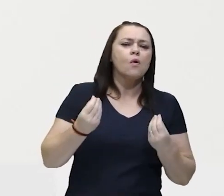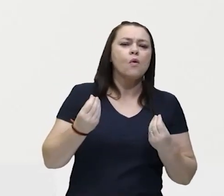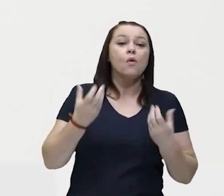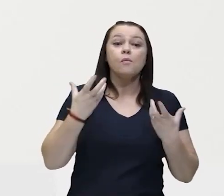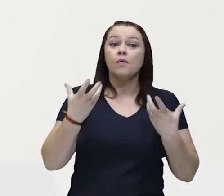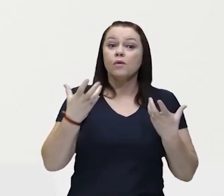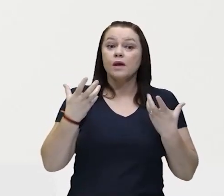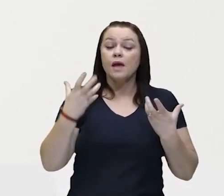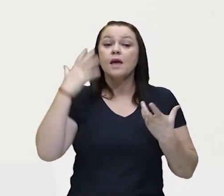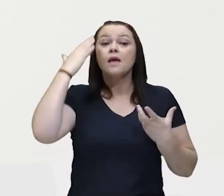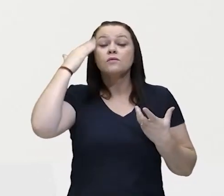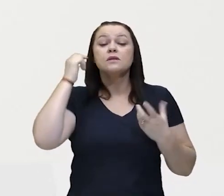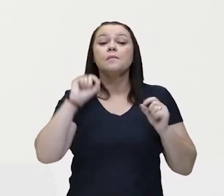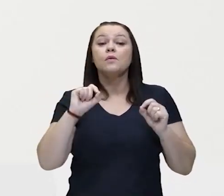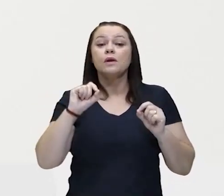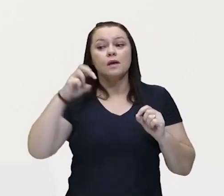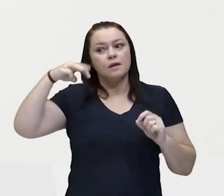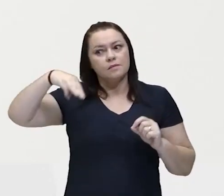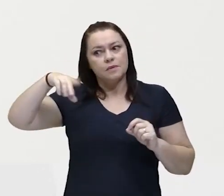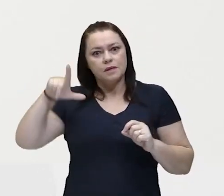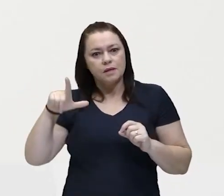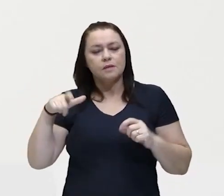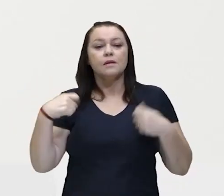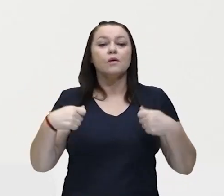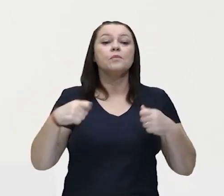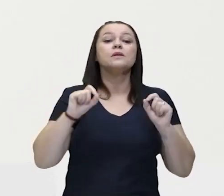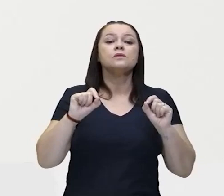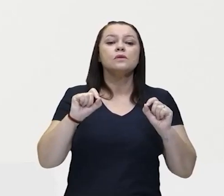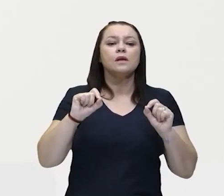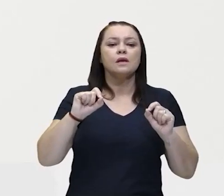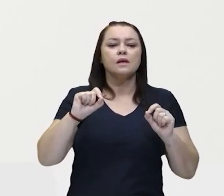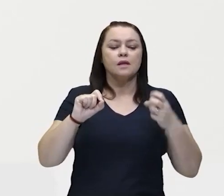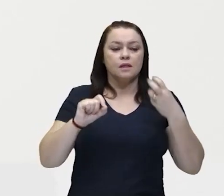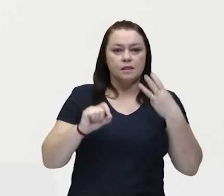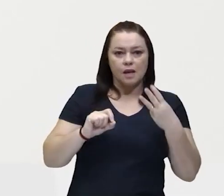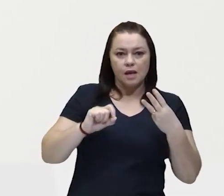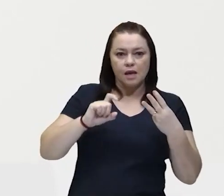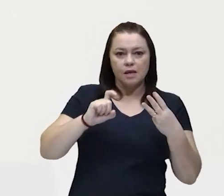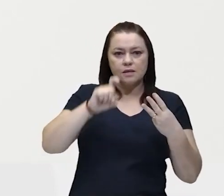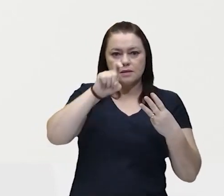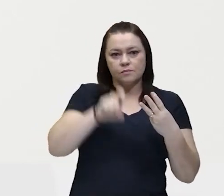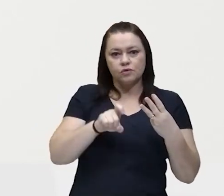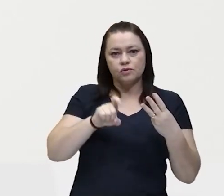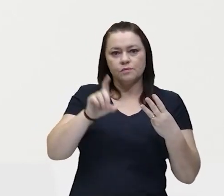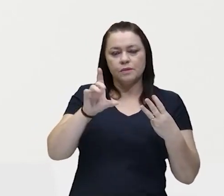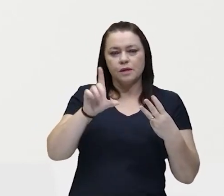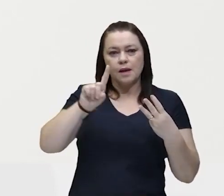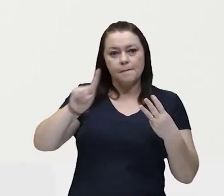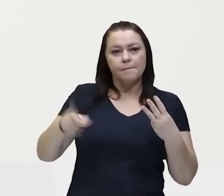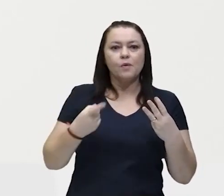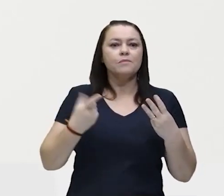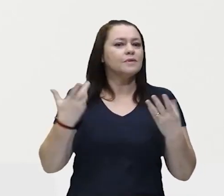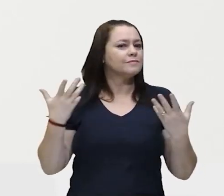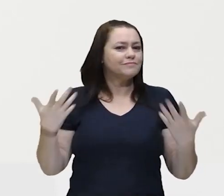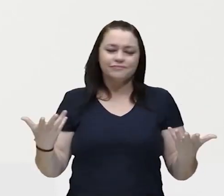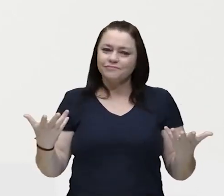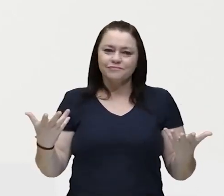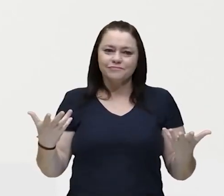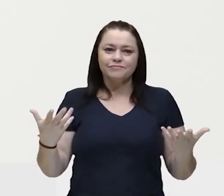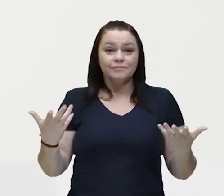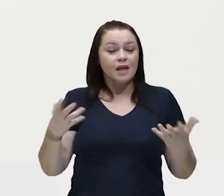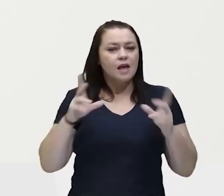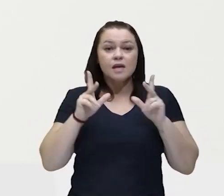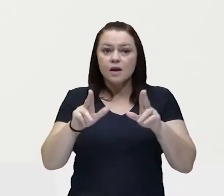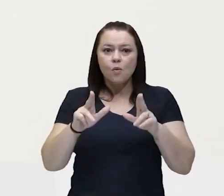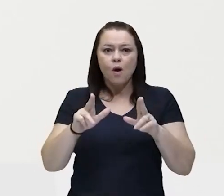mililitros, basta eu multiplicar por 1000. Muito bem. Como eu falei, multiplicar por 10, por 100 e por